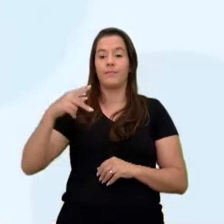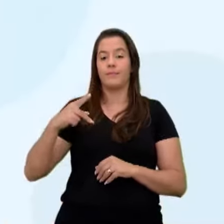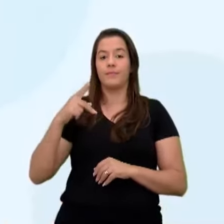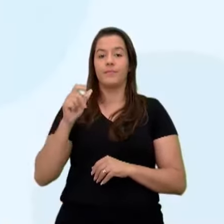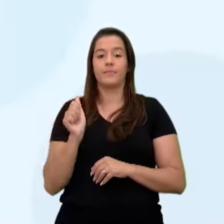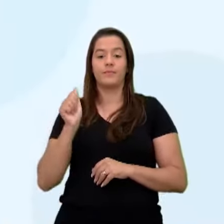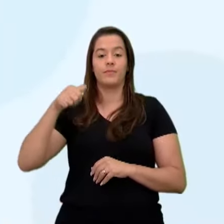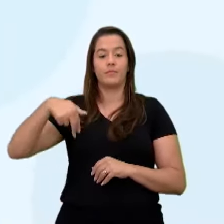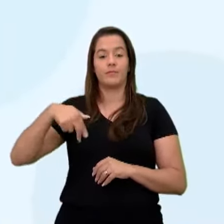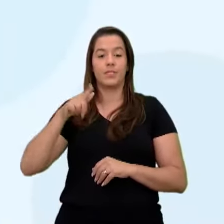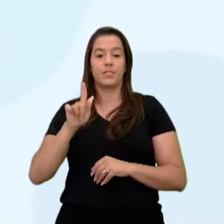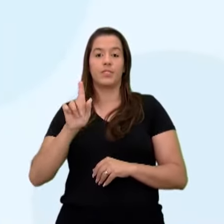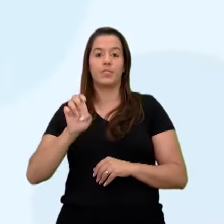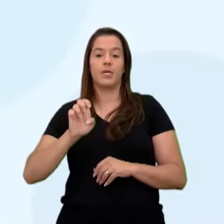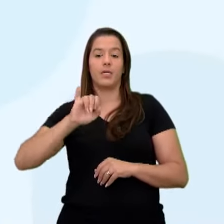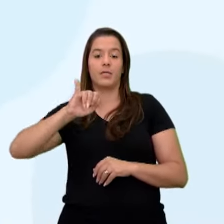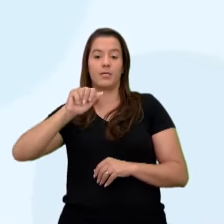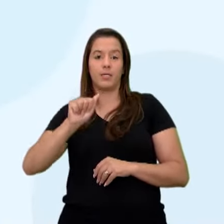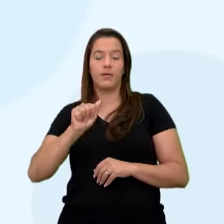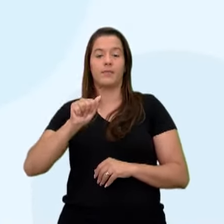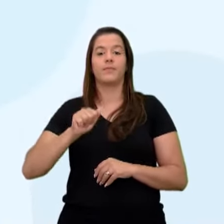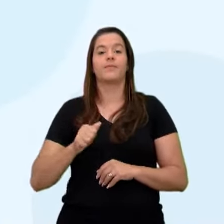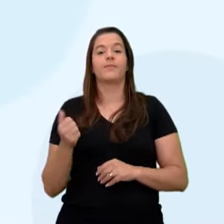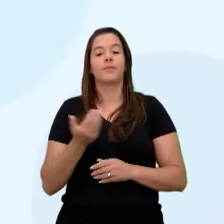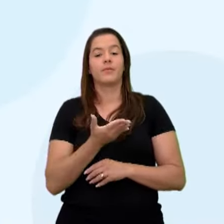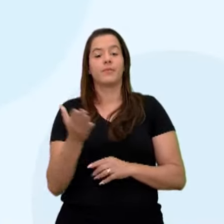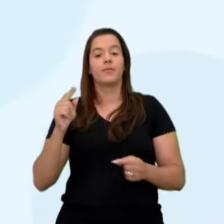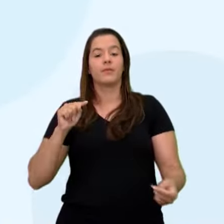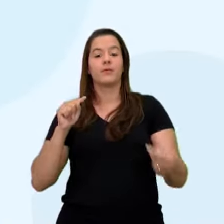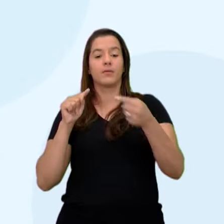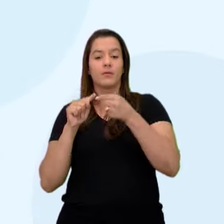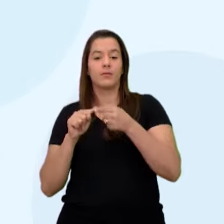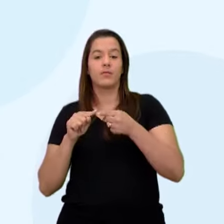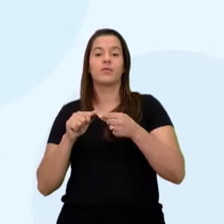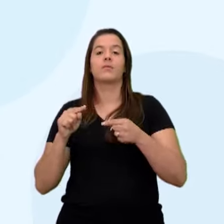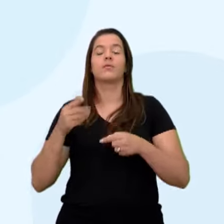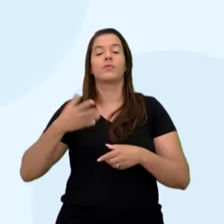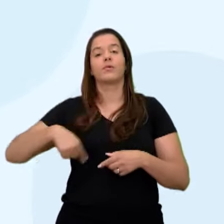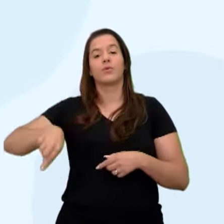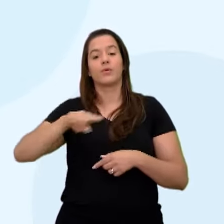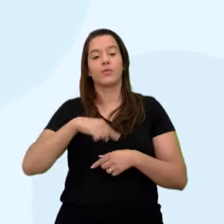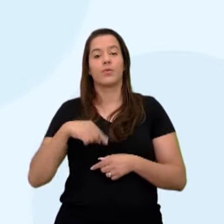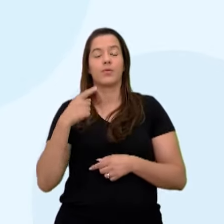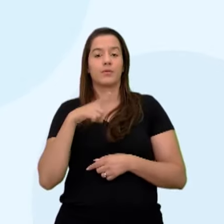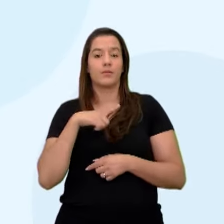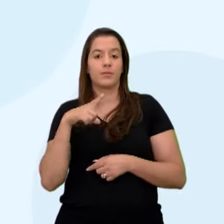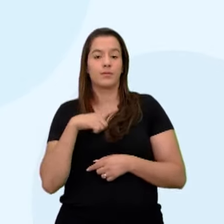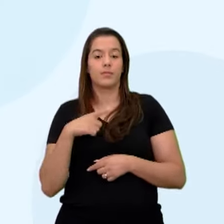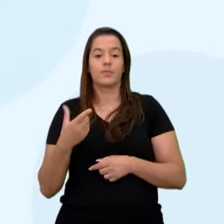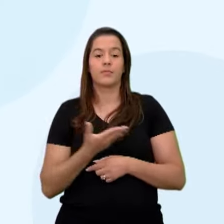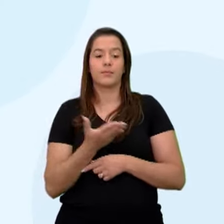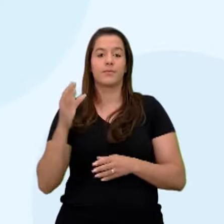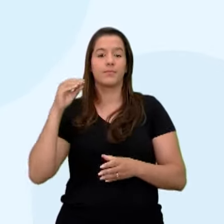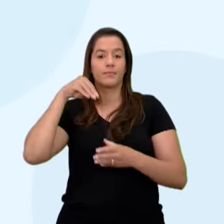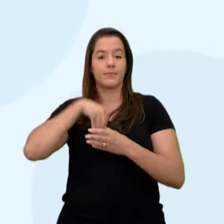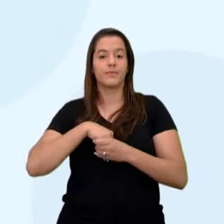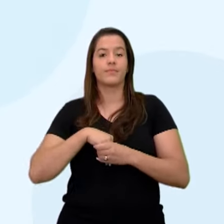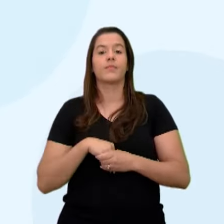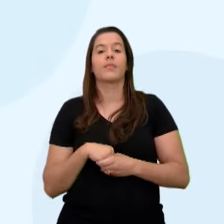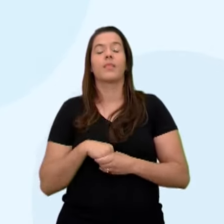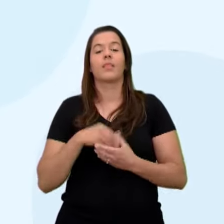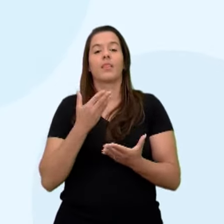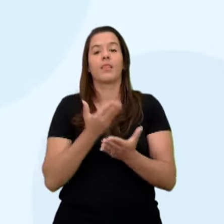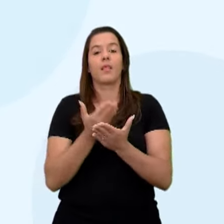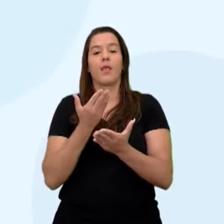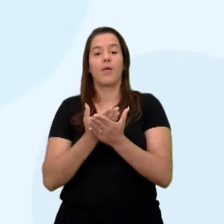fala aí, né? A Pangeia aí, ela é de acordo com essa teoria né, no caso aí que a gente viu na